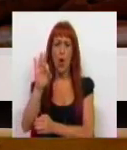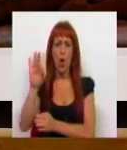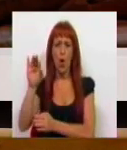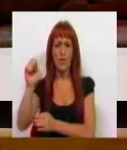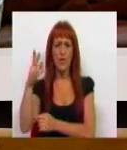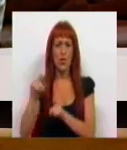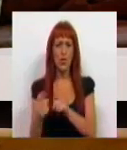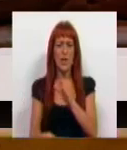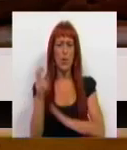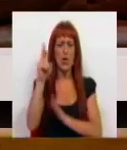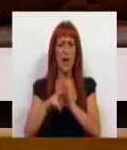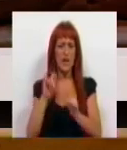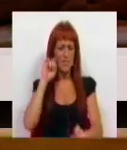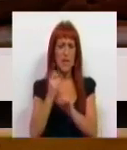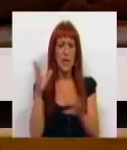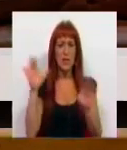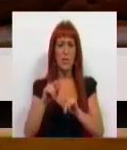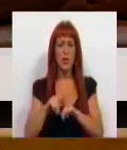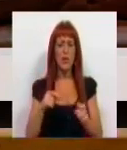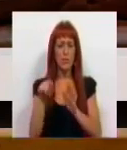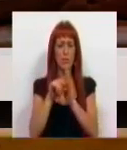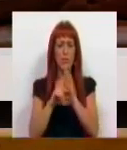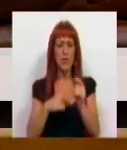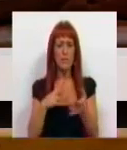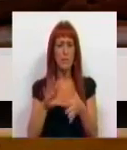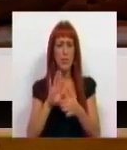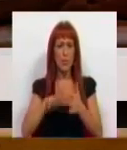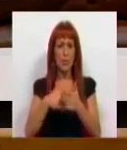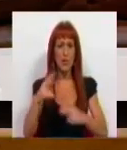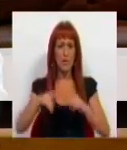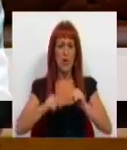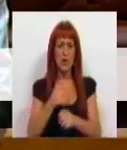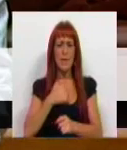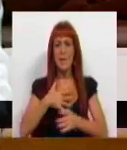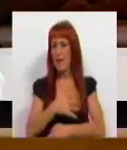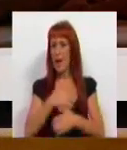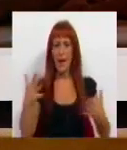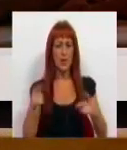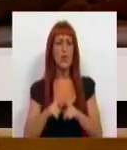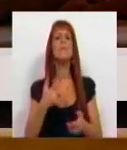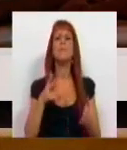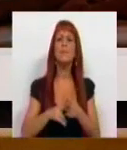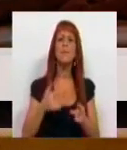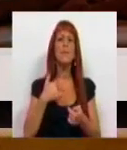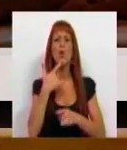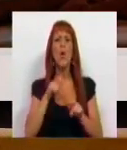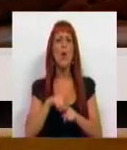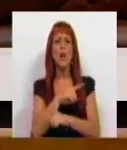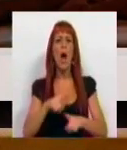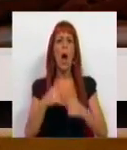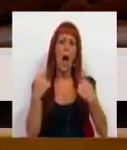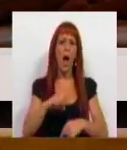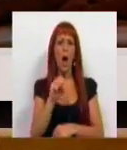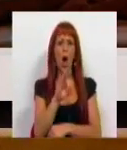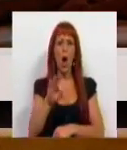ou a criação de regras muitíssimo mais exigentes quanto a cláusulas utilizadas no planeamento fiscal das grandes empresas. É verdade que não podemos impedir a